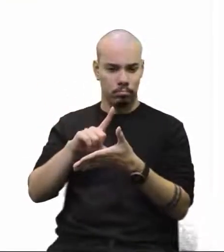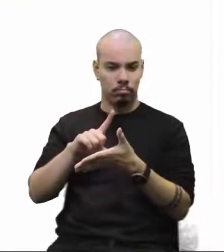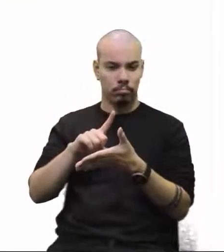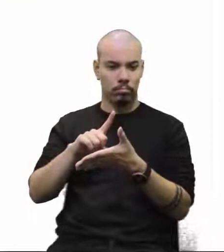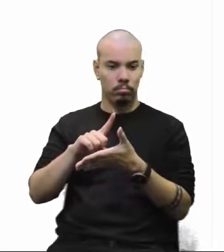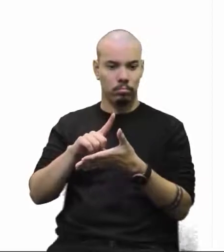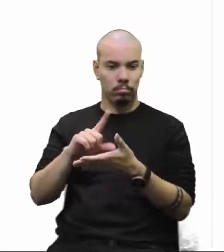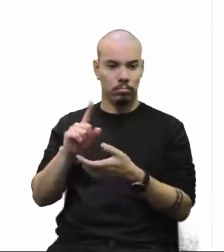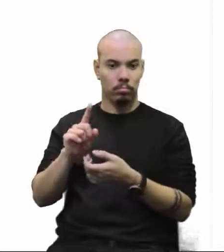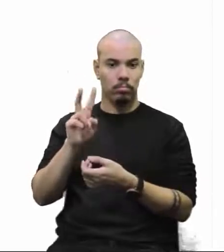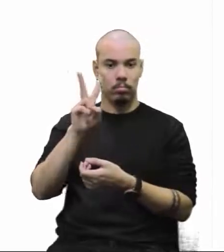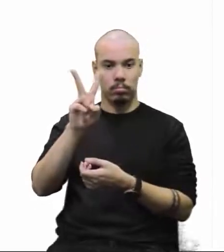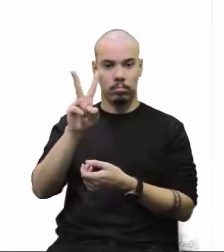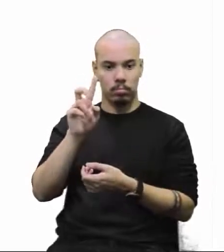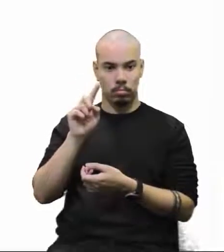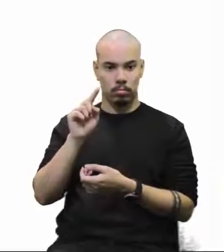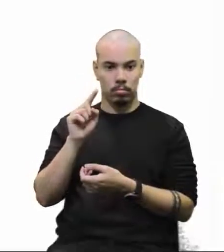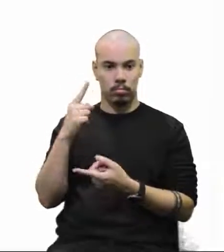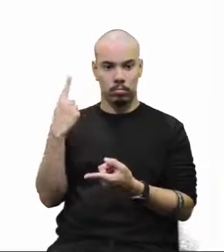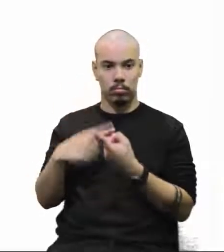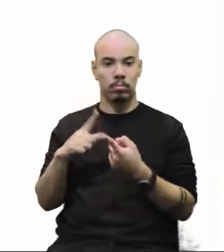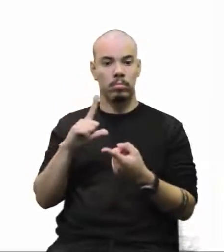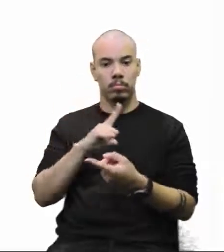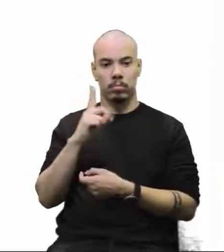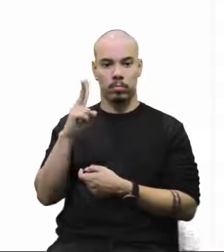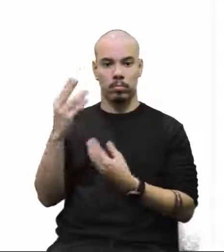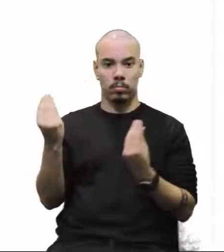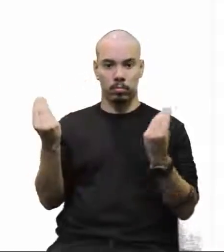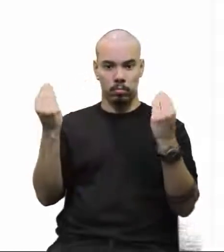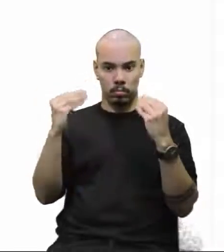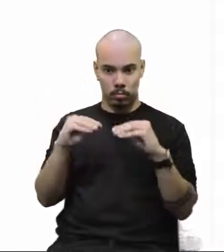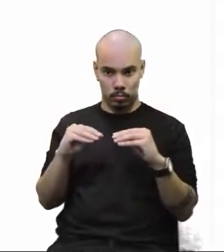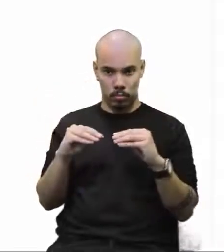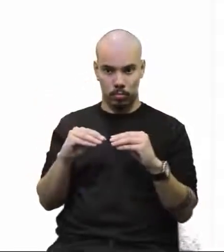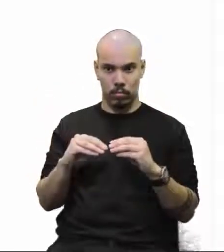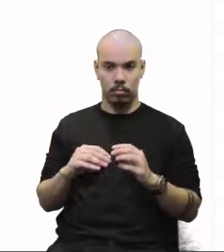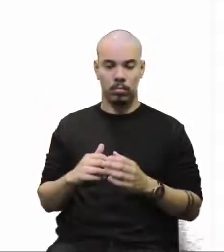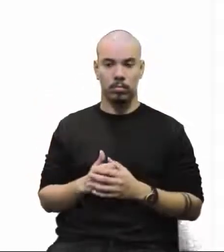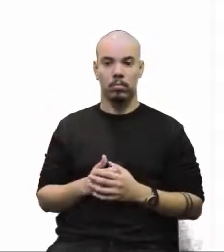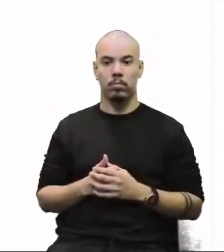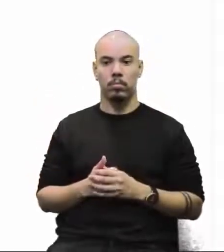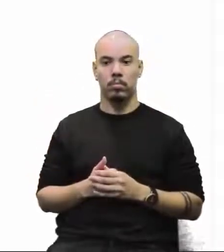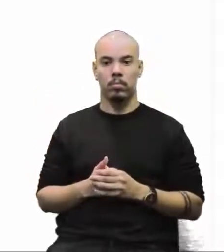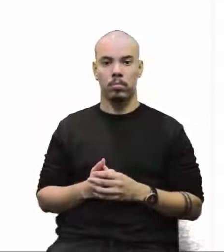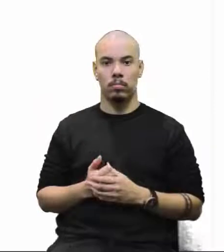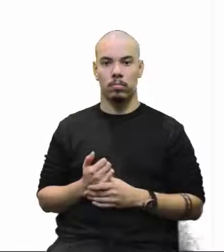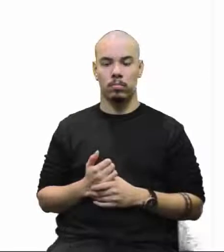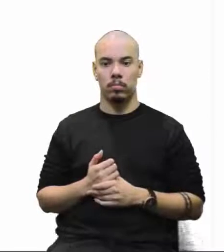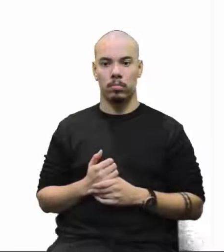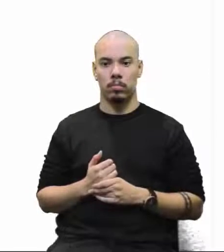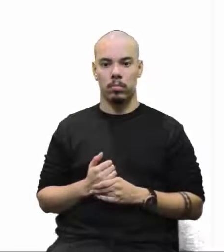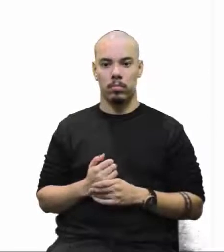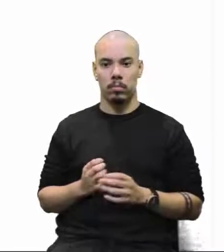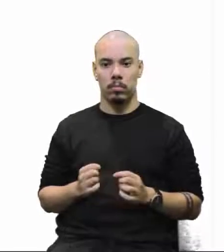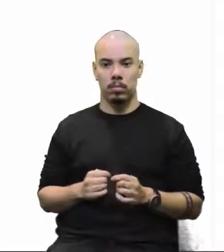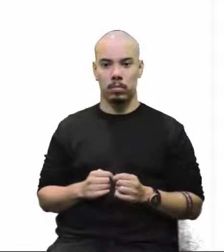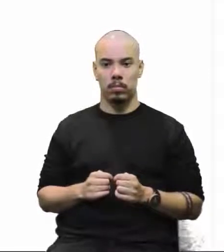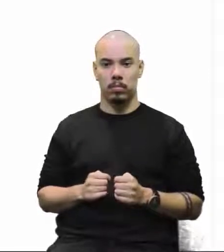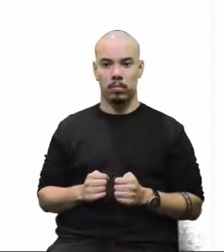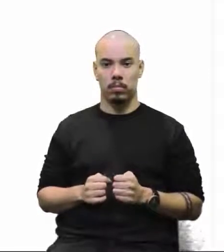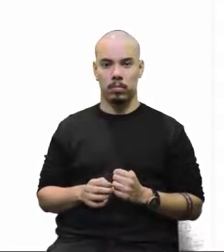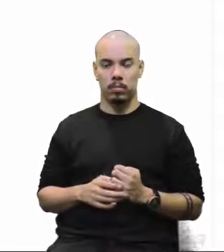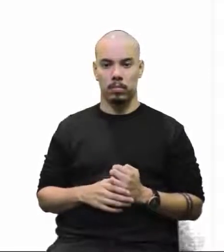2 vezes 1, porque tem 2 campos, né? Assim. É 1 metro a distância. Aqui, ó. De 2 por 1, né? Tá, mas a distância é 1 metro, né,